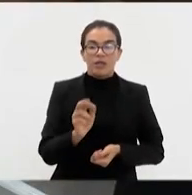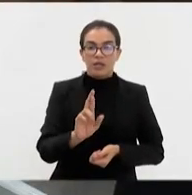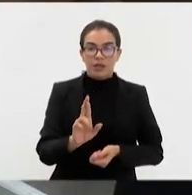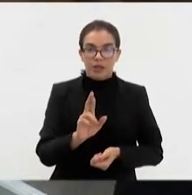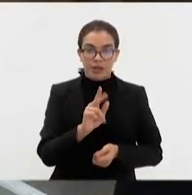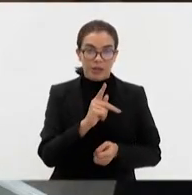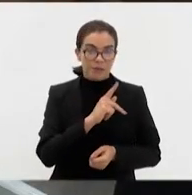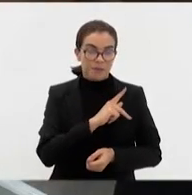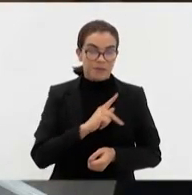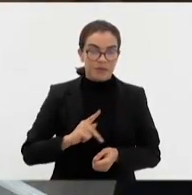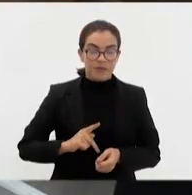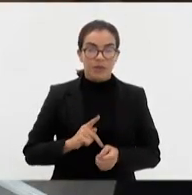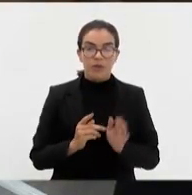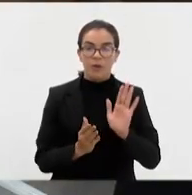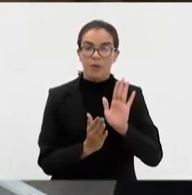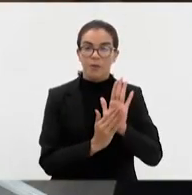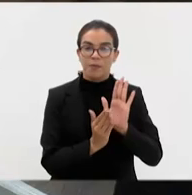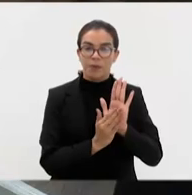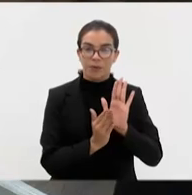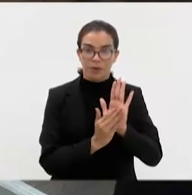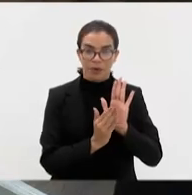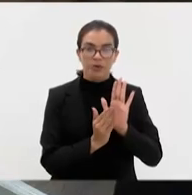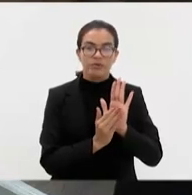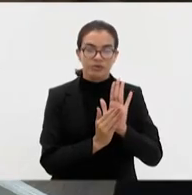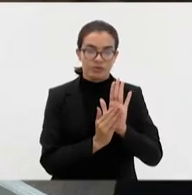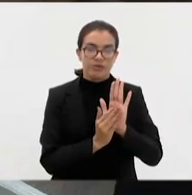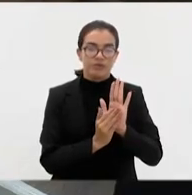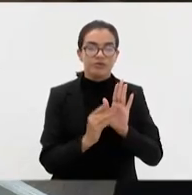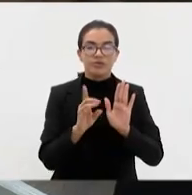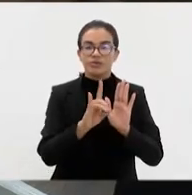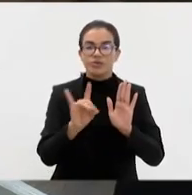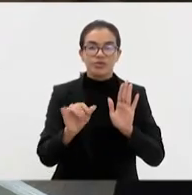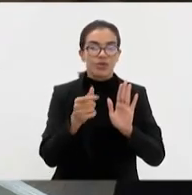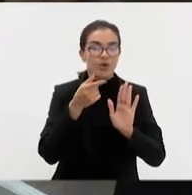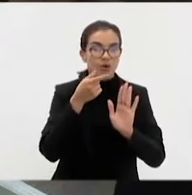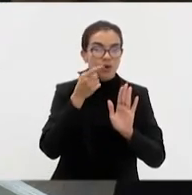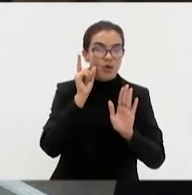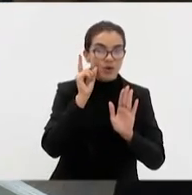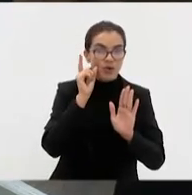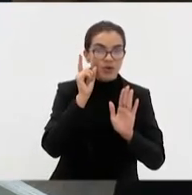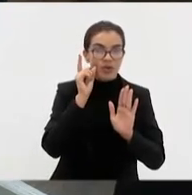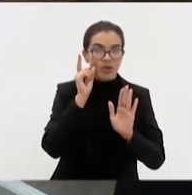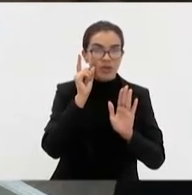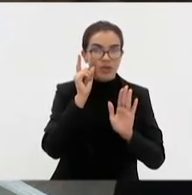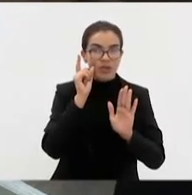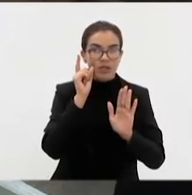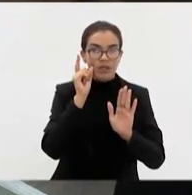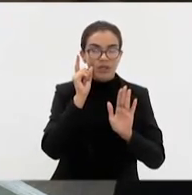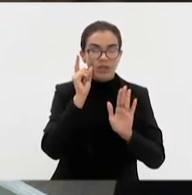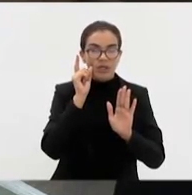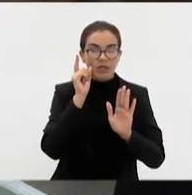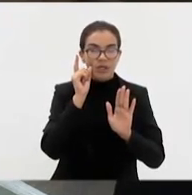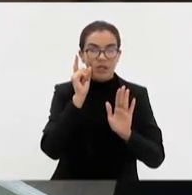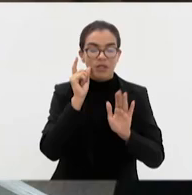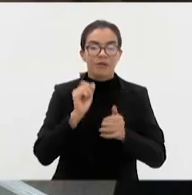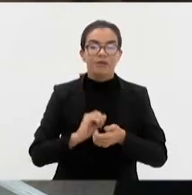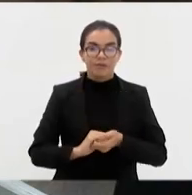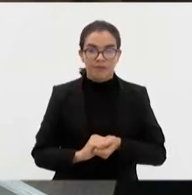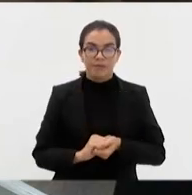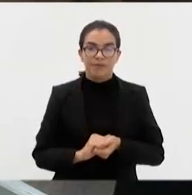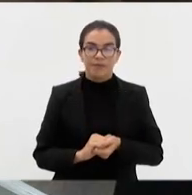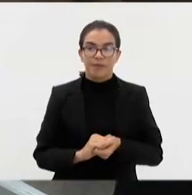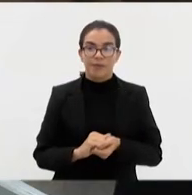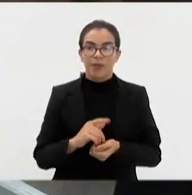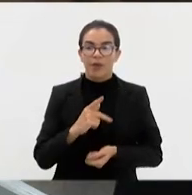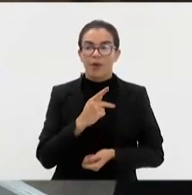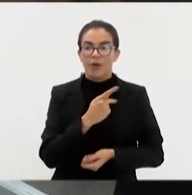eu fiz uma proposta no dia de ontem. O nosso querido